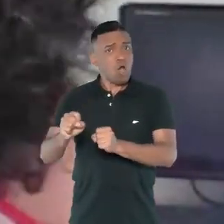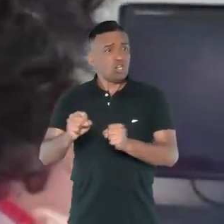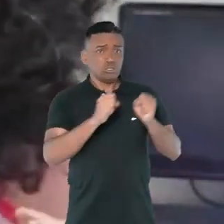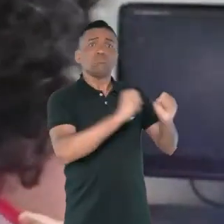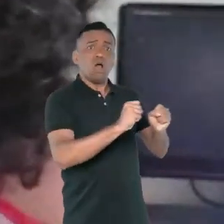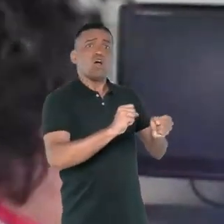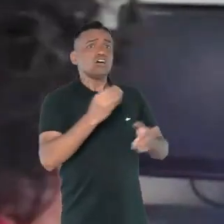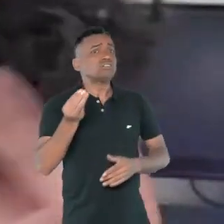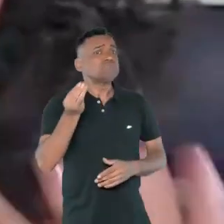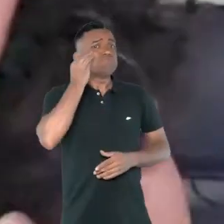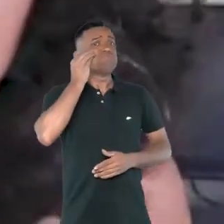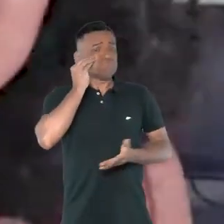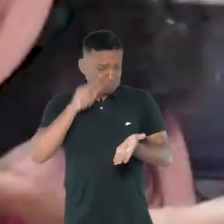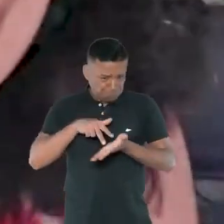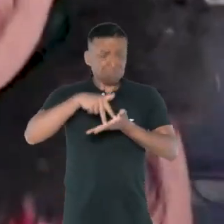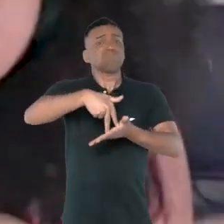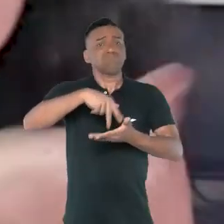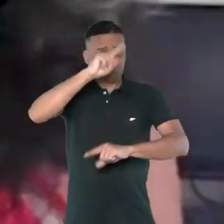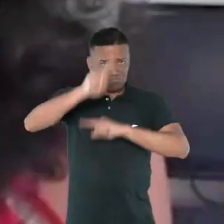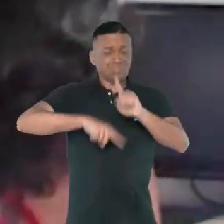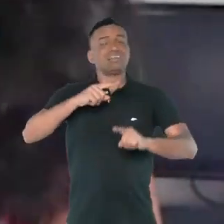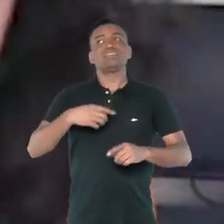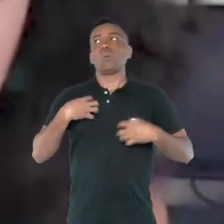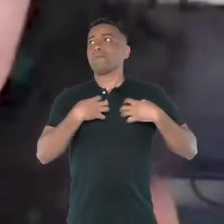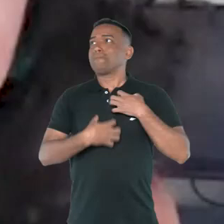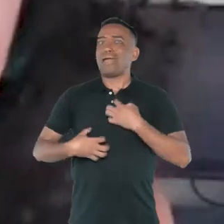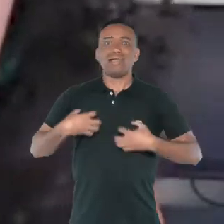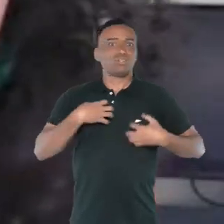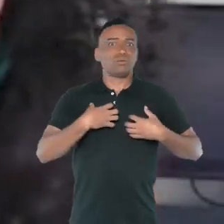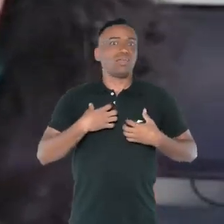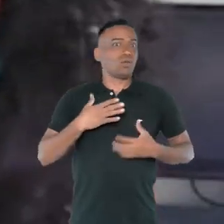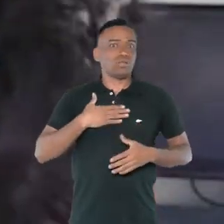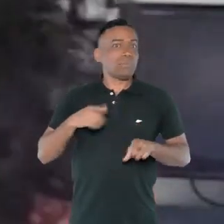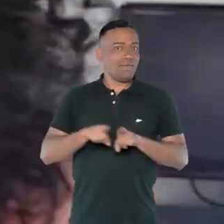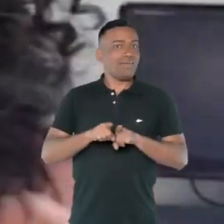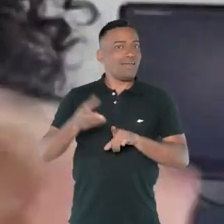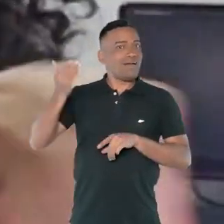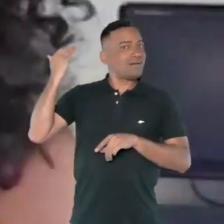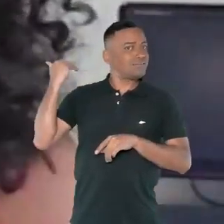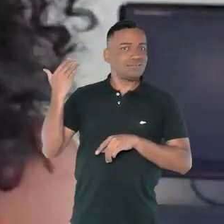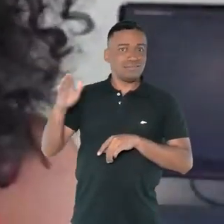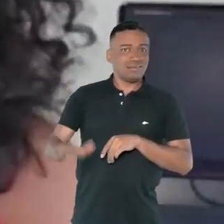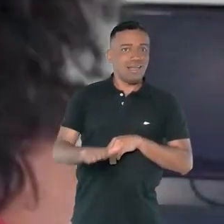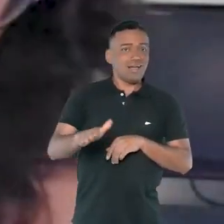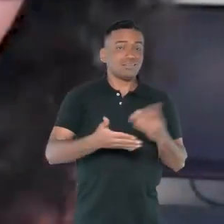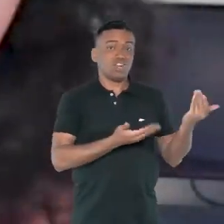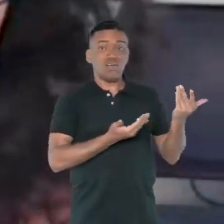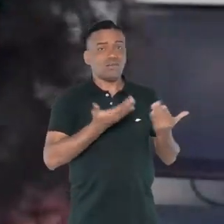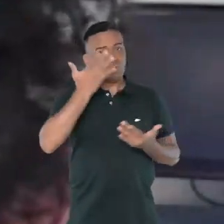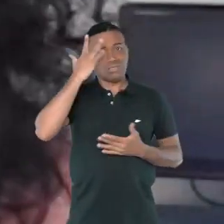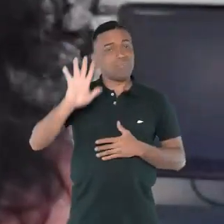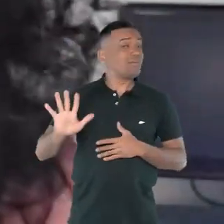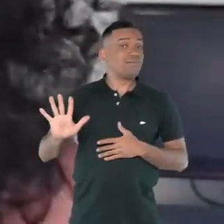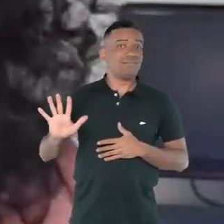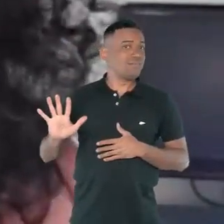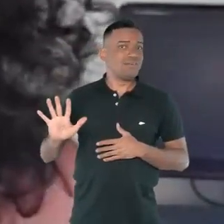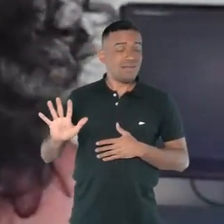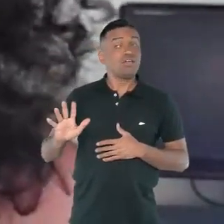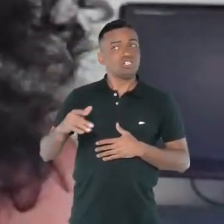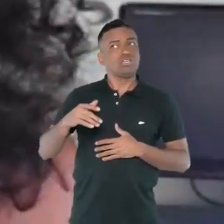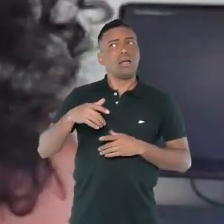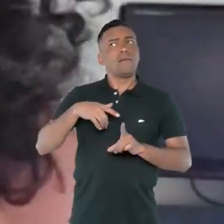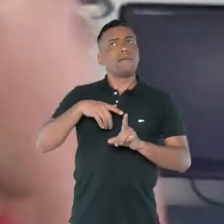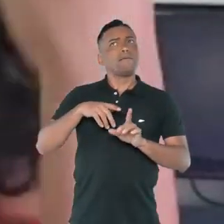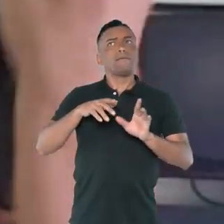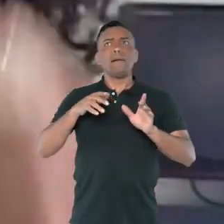Mesmo que seja mais difícil, ela não vai nem saber que pode tentar. Então isso mexe muito comigo, porque eu também não sabia que eu podia virar